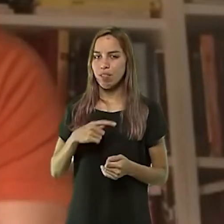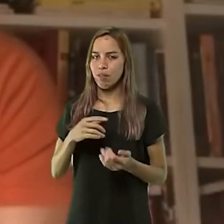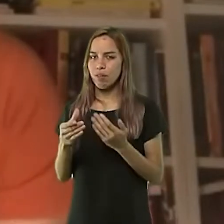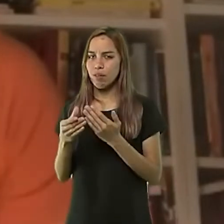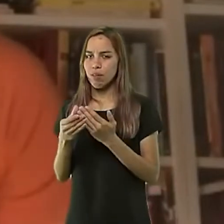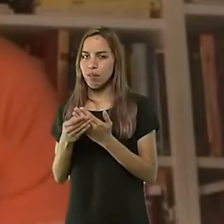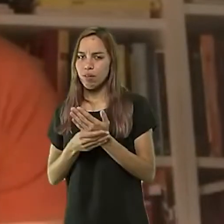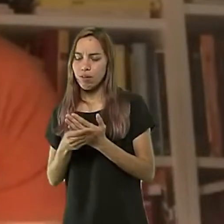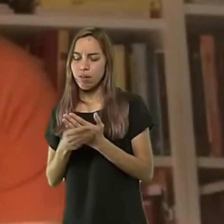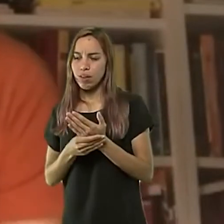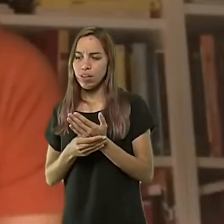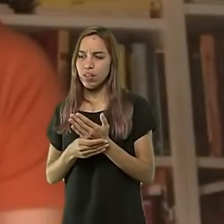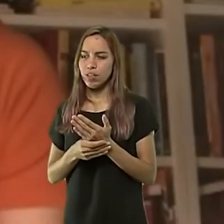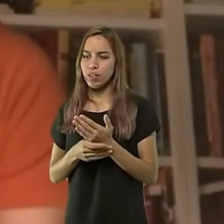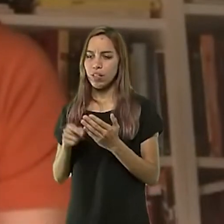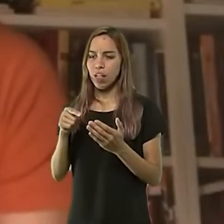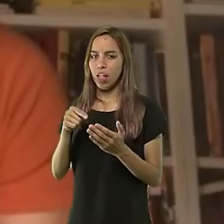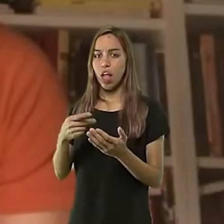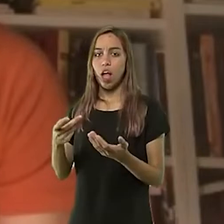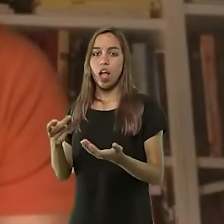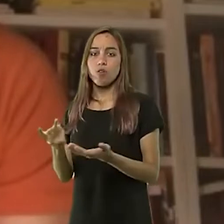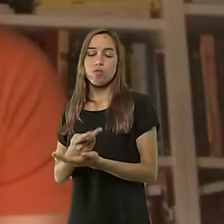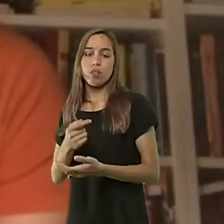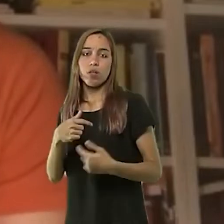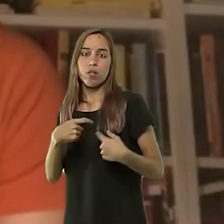passa durante a Guerra Fria,